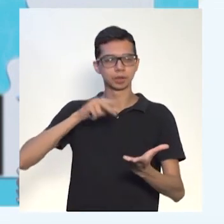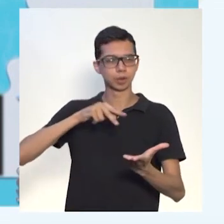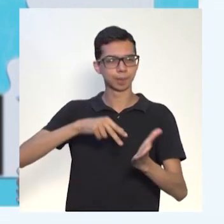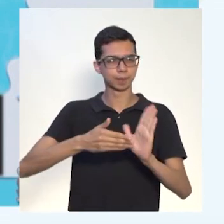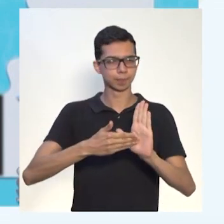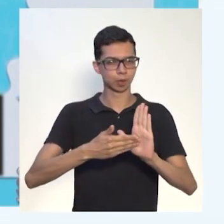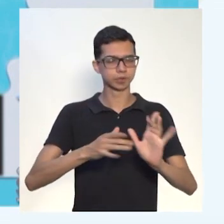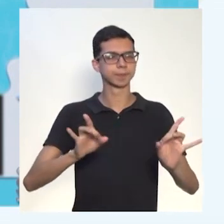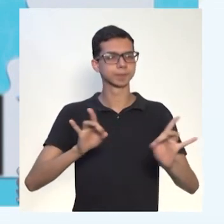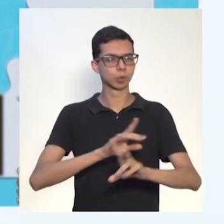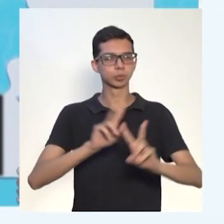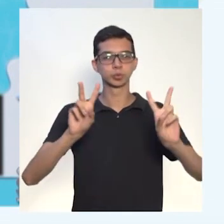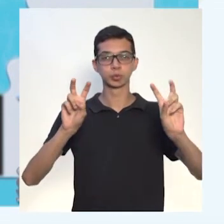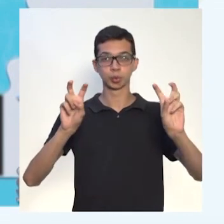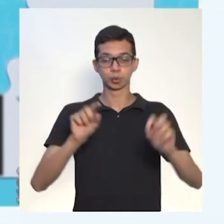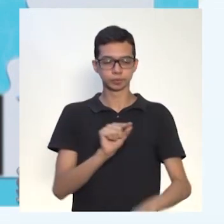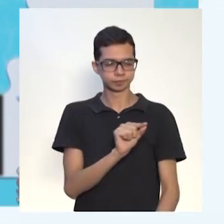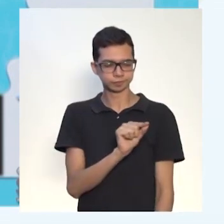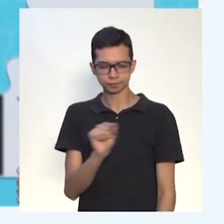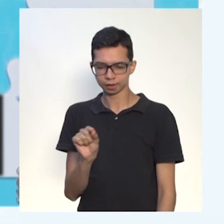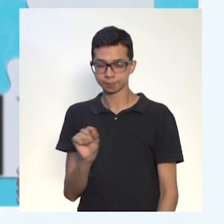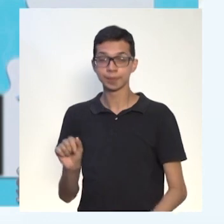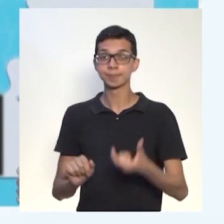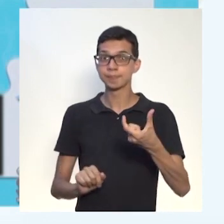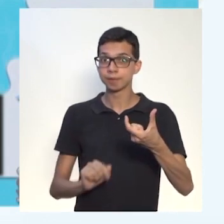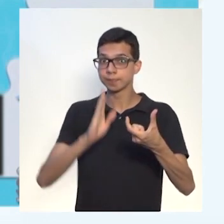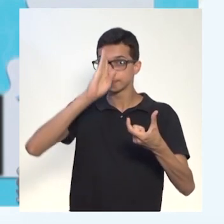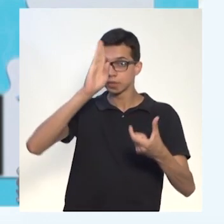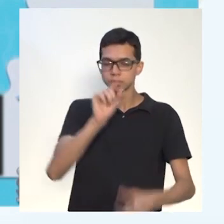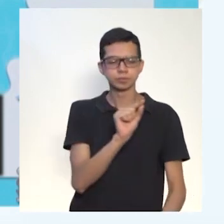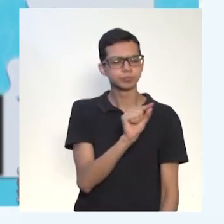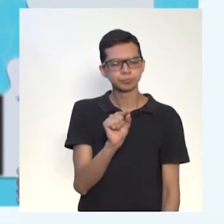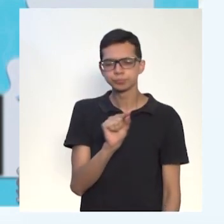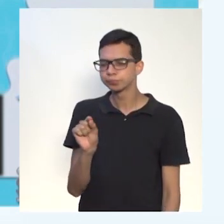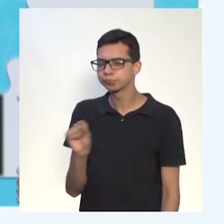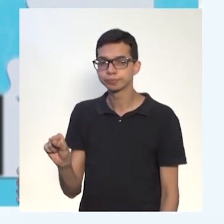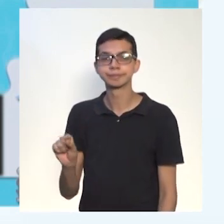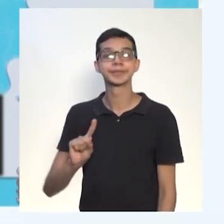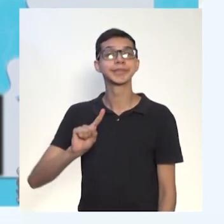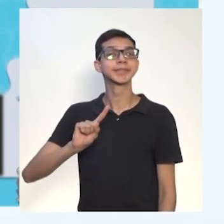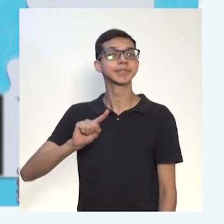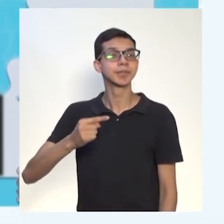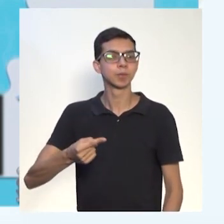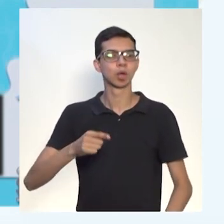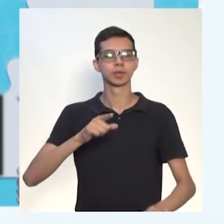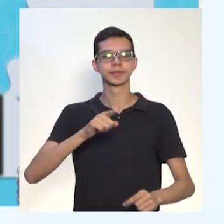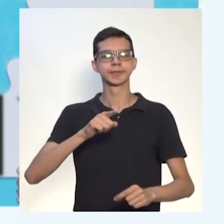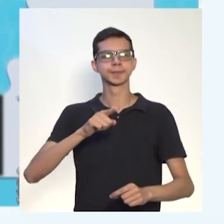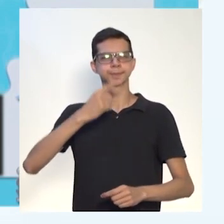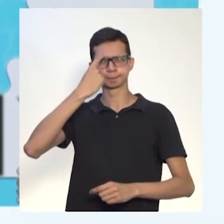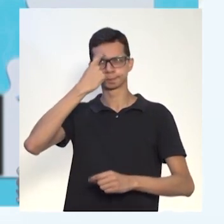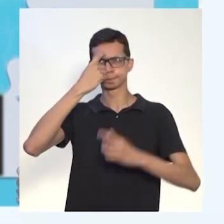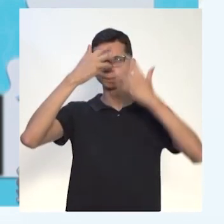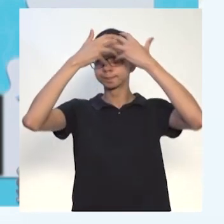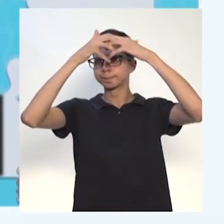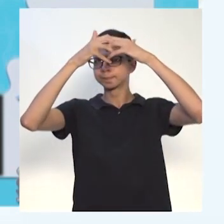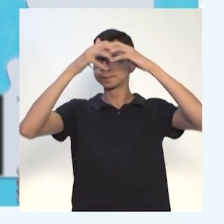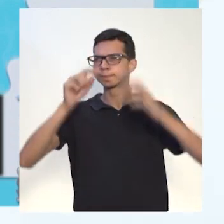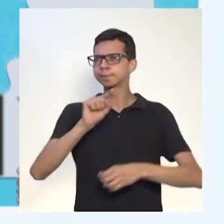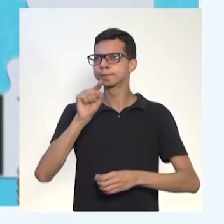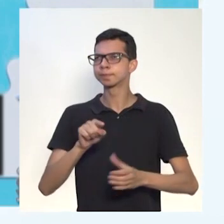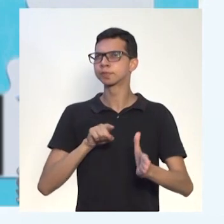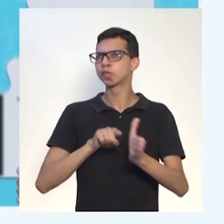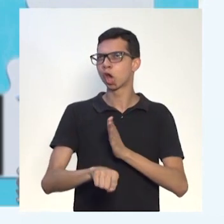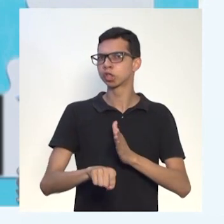tema, marca as palavras-chave e aí você vai questionar. Você vai criar questionamentos. Regra